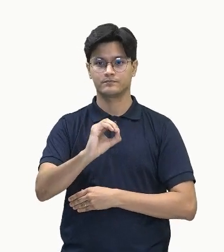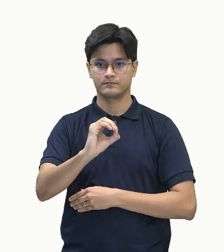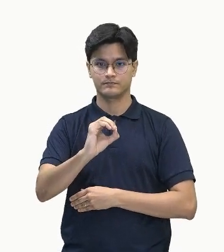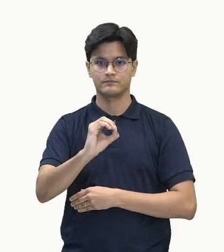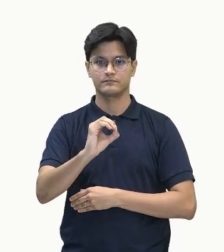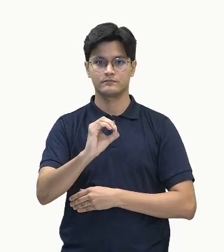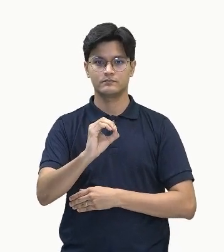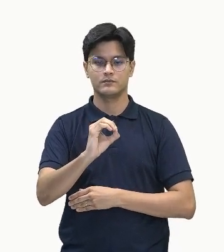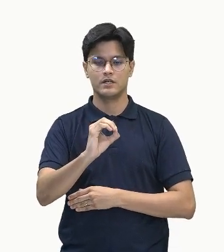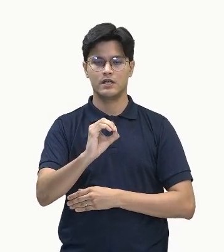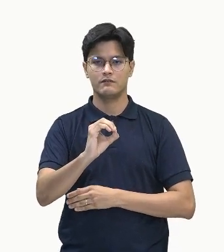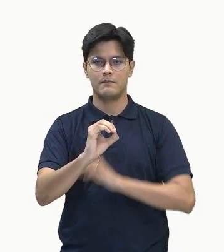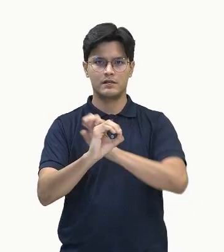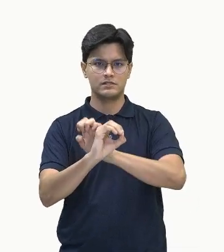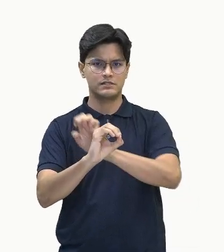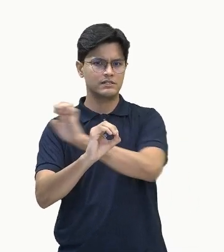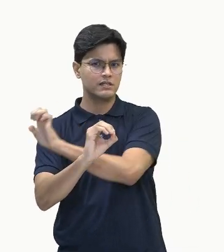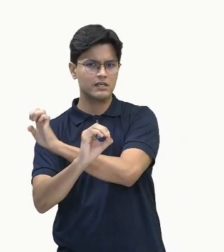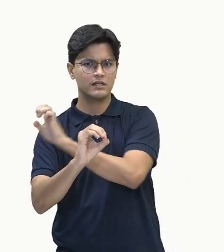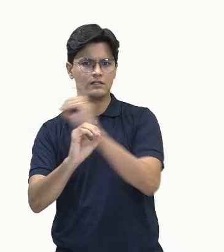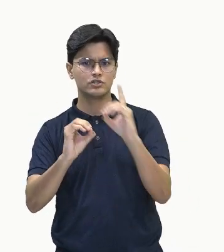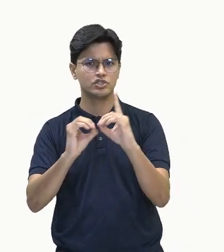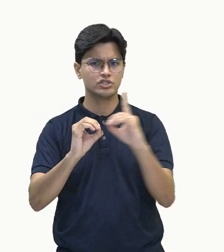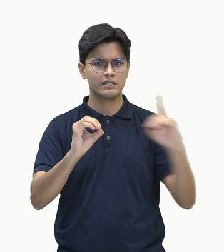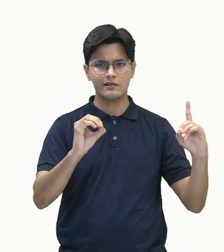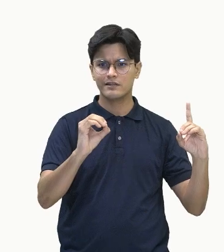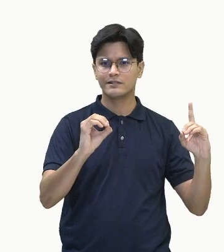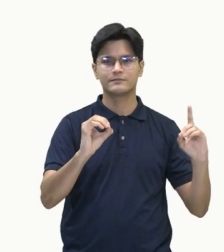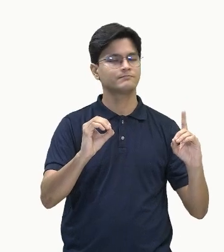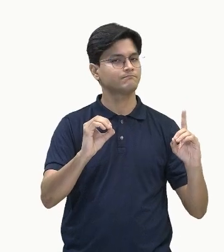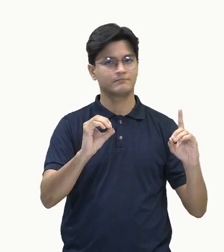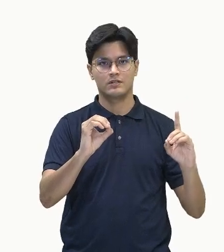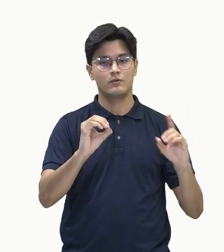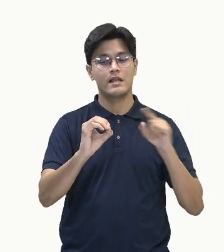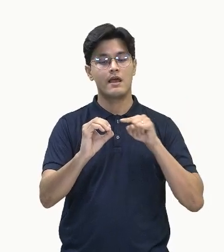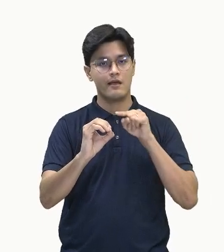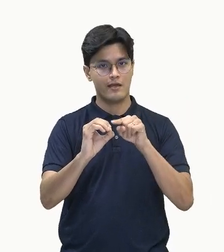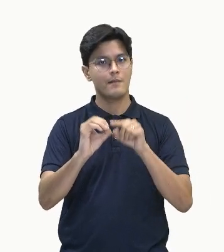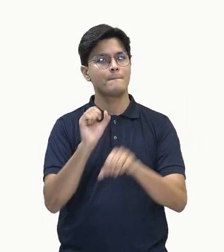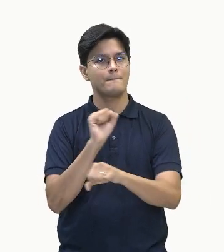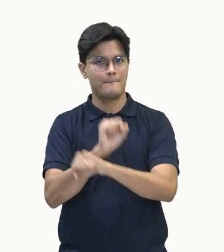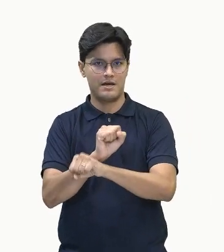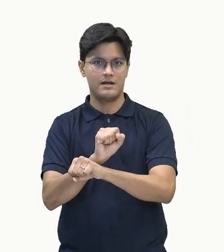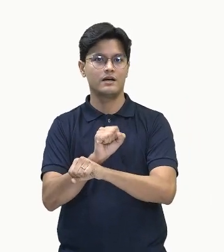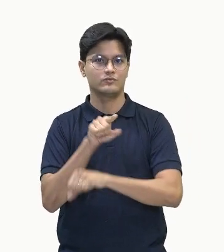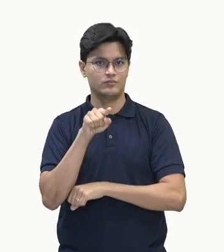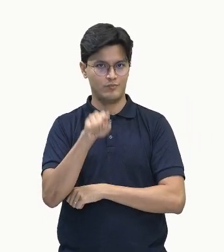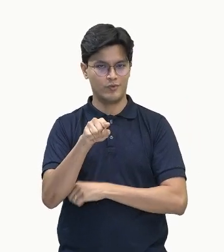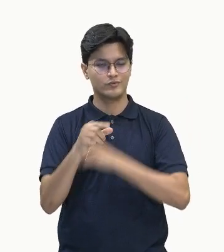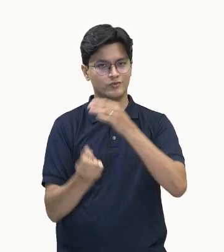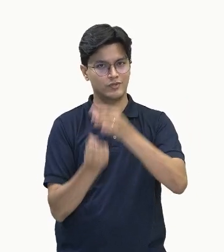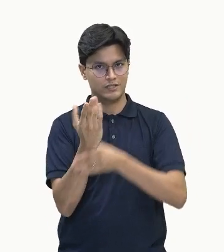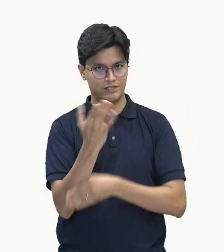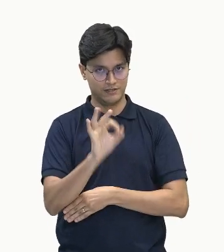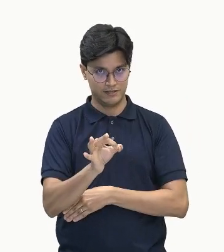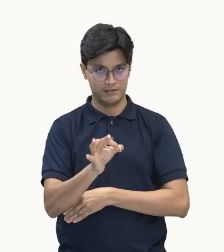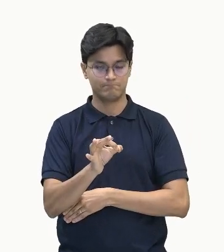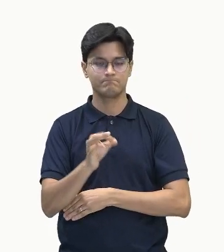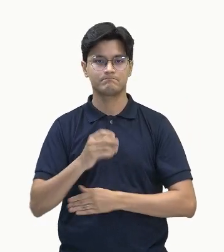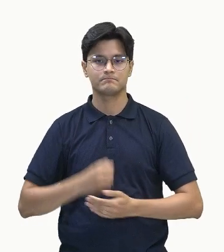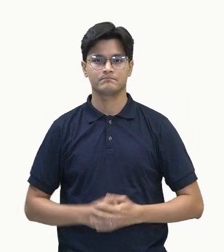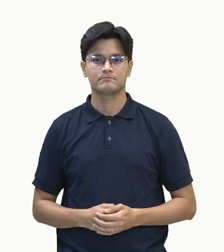esquerda, muito menos para a direita. Ele vai ficar parado aqui na origem por enquanto, tá?